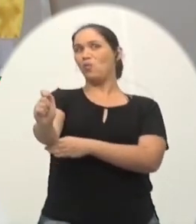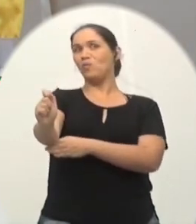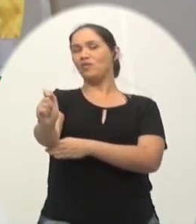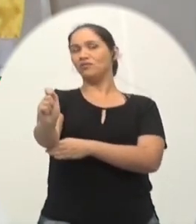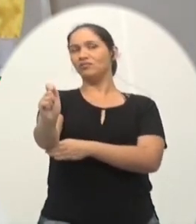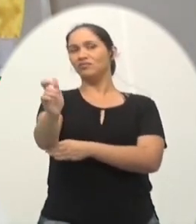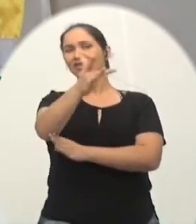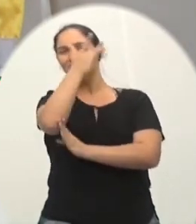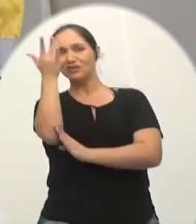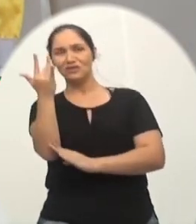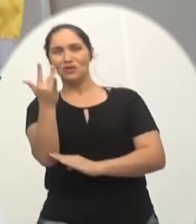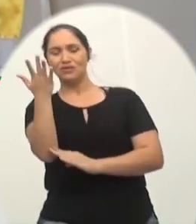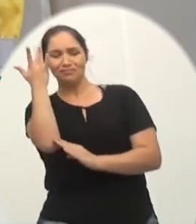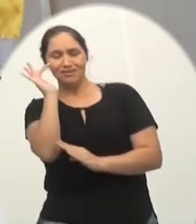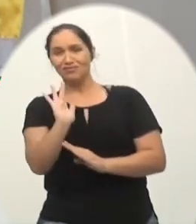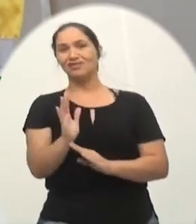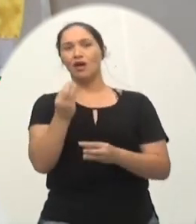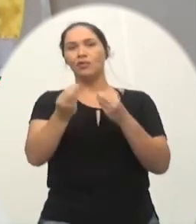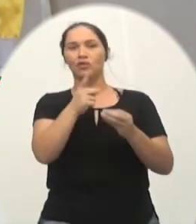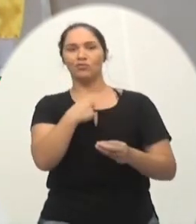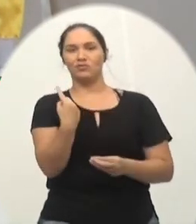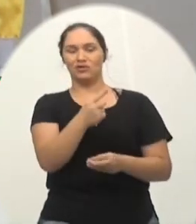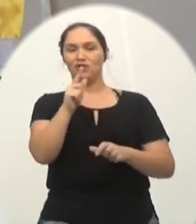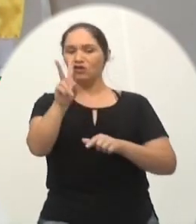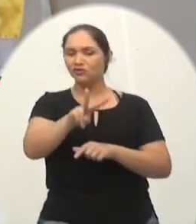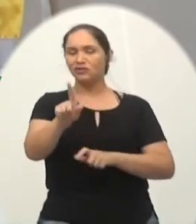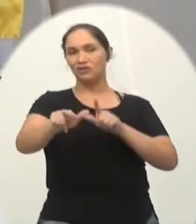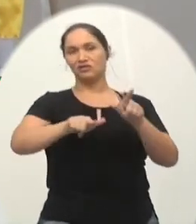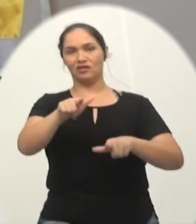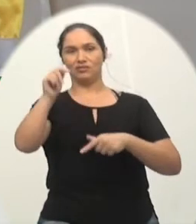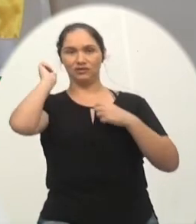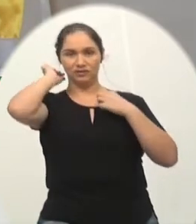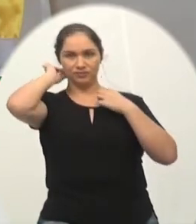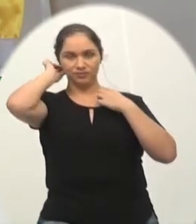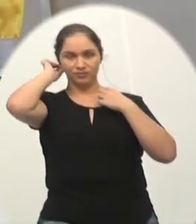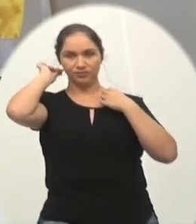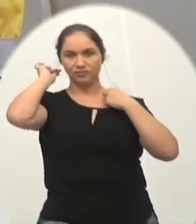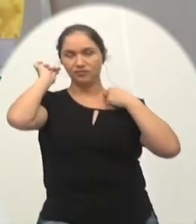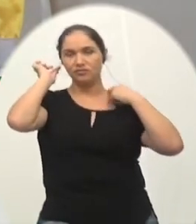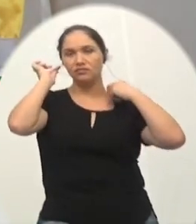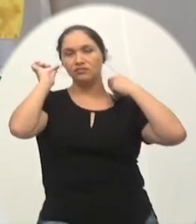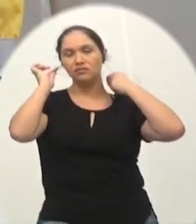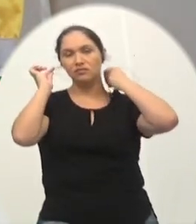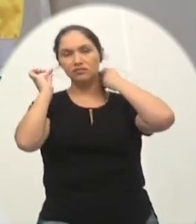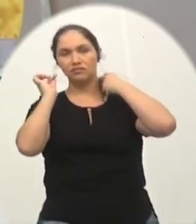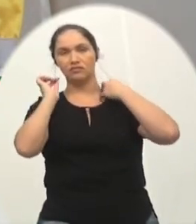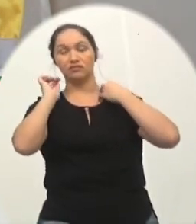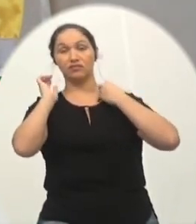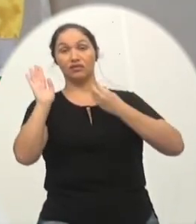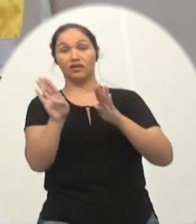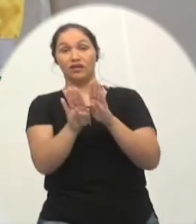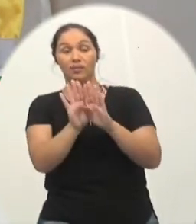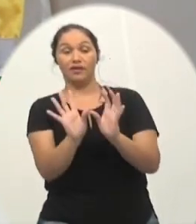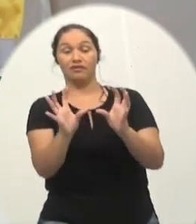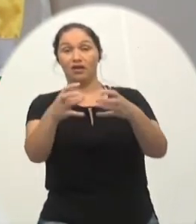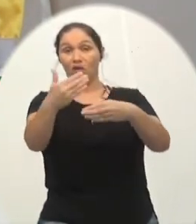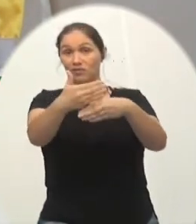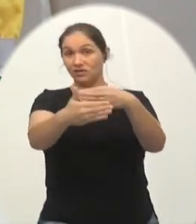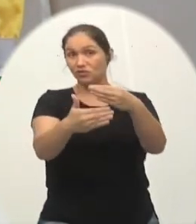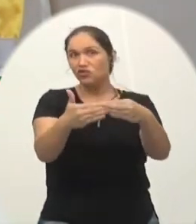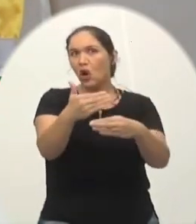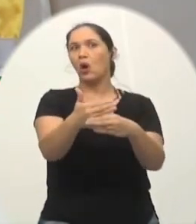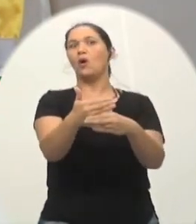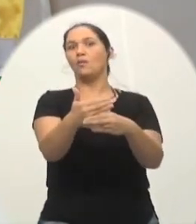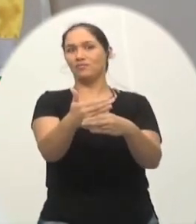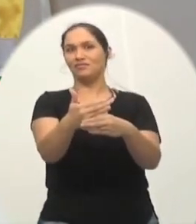não sabem. A nossa comissão de obras, um trabalho exemplar, o Paiol está aqui, o vereador Ademir, o Lima não está, mas quem é